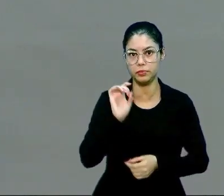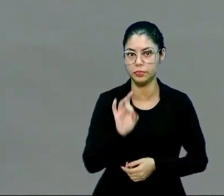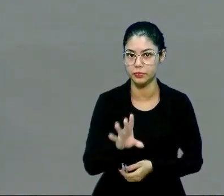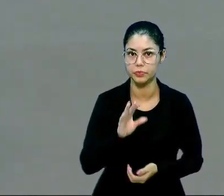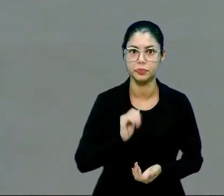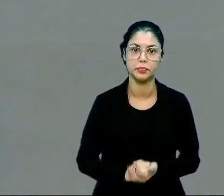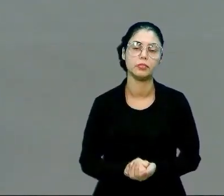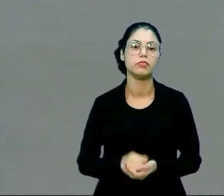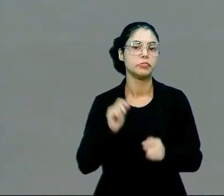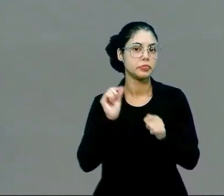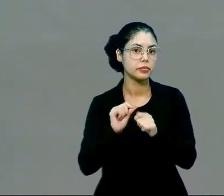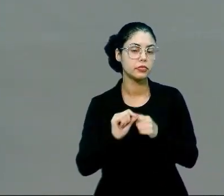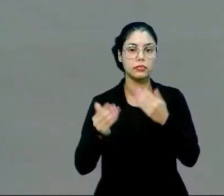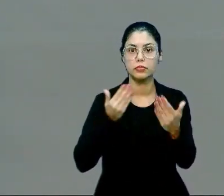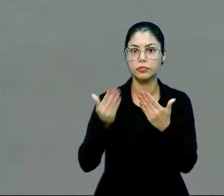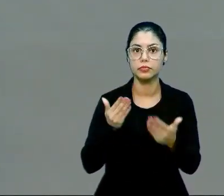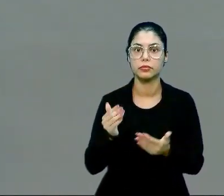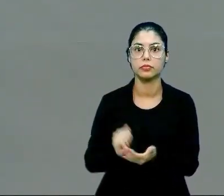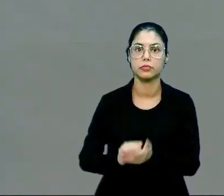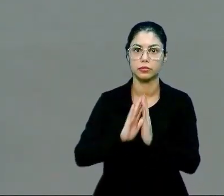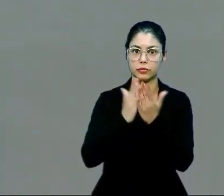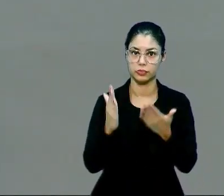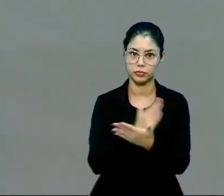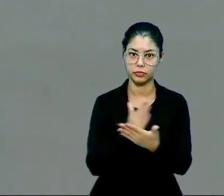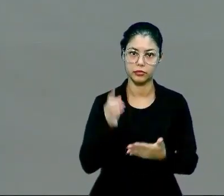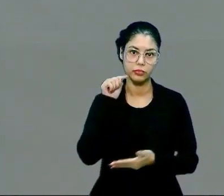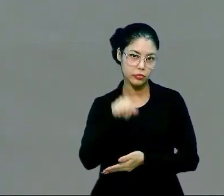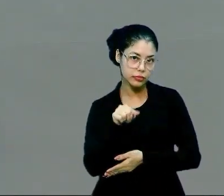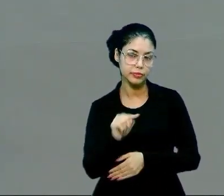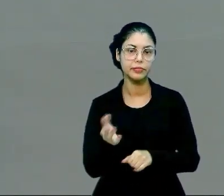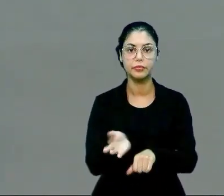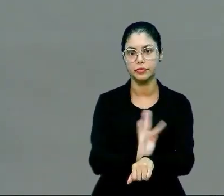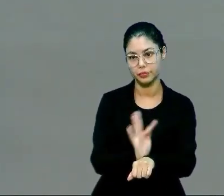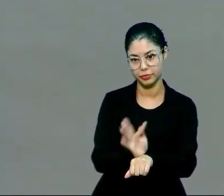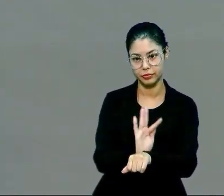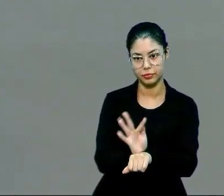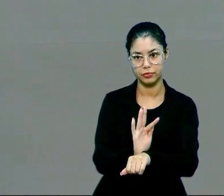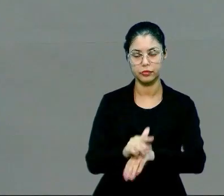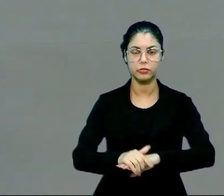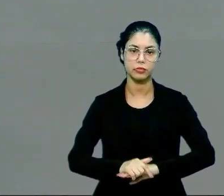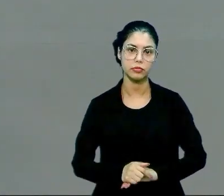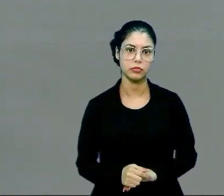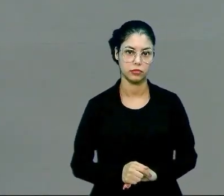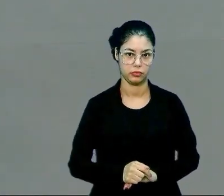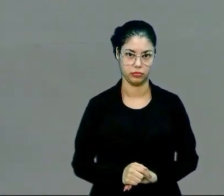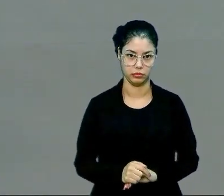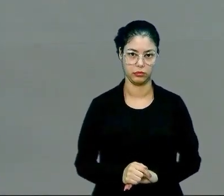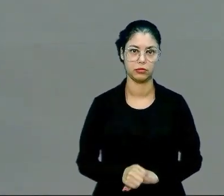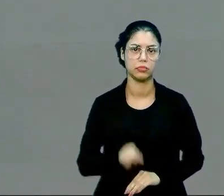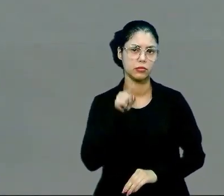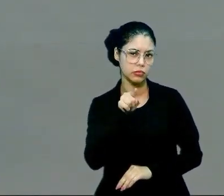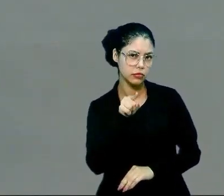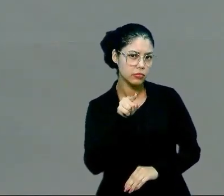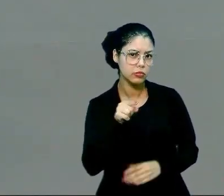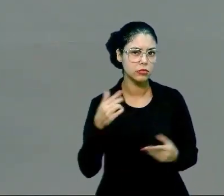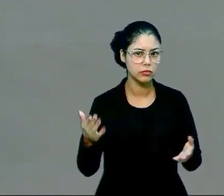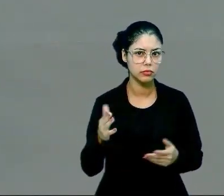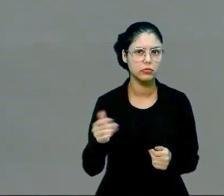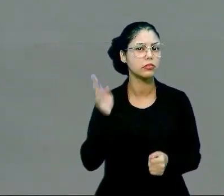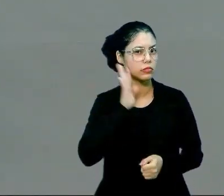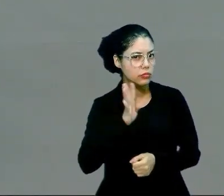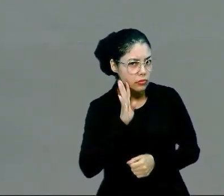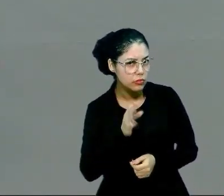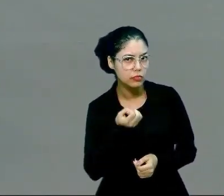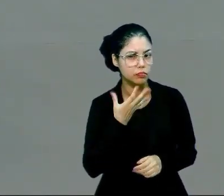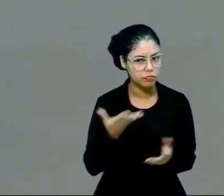só que nós fizemos uma alusão a um livro. Dessa vez nós faremos uma alusão a um filme. Será que ficou legal?